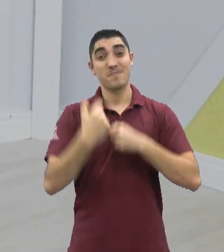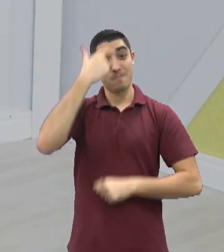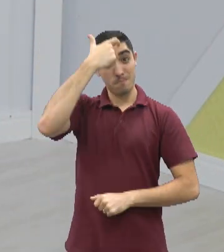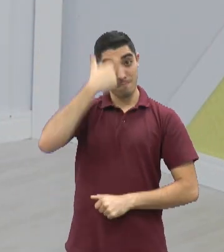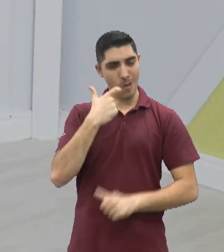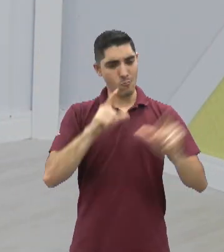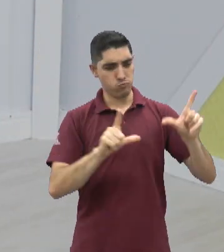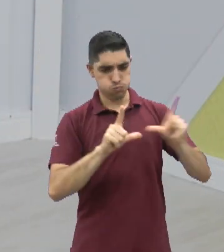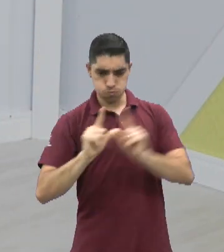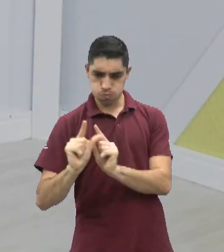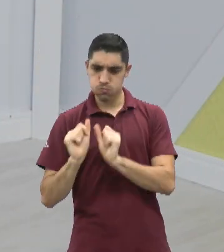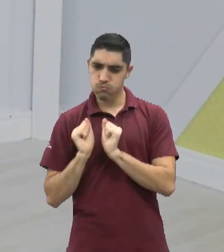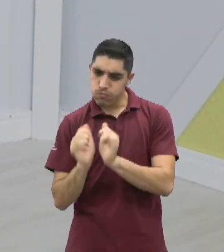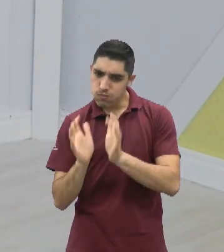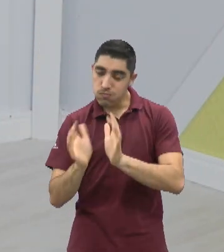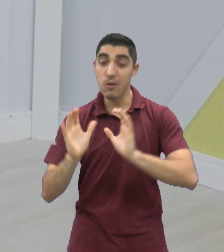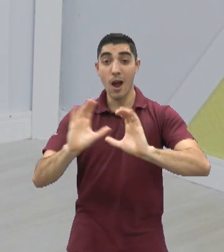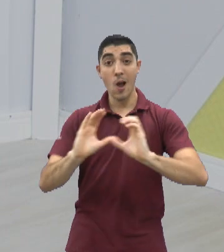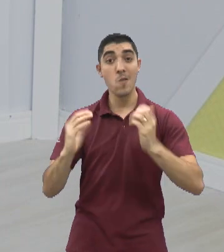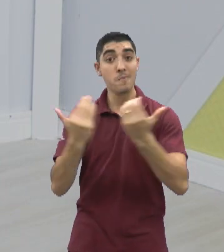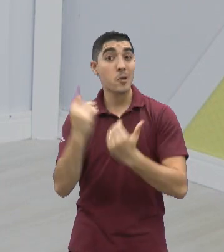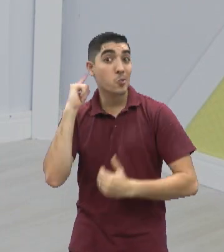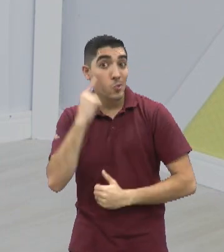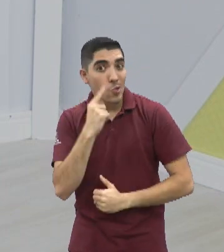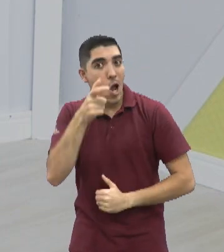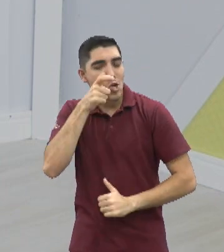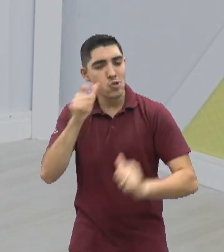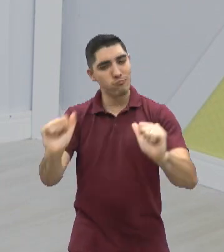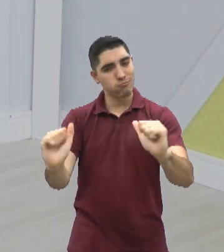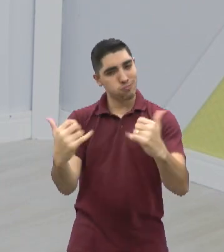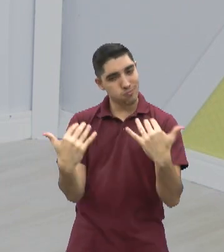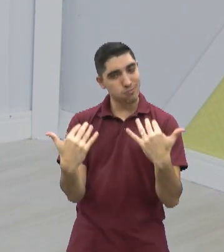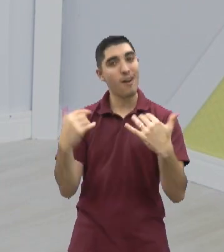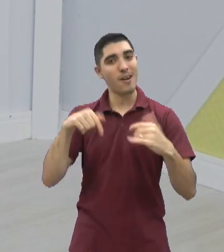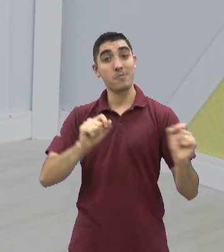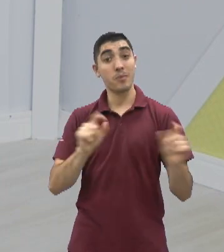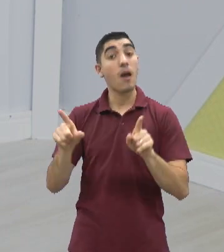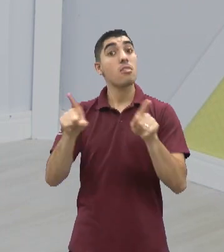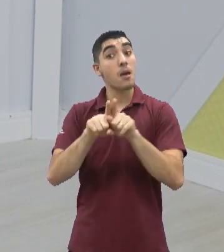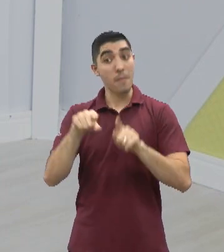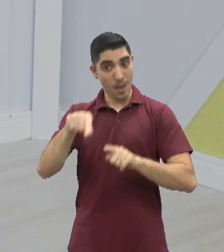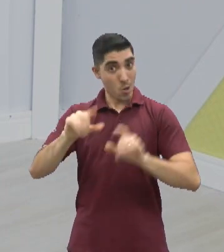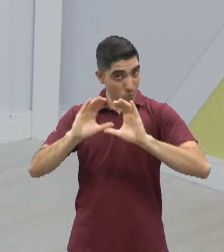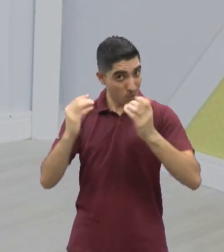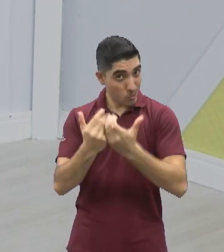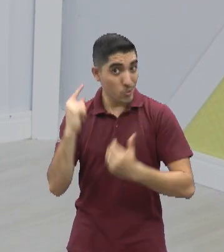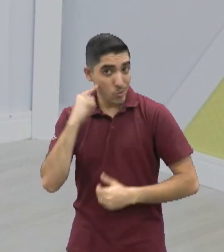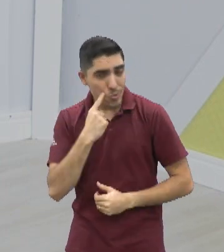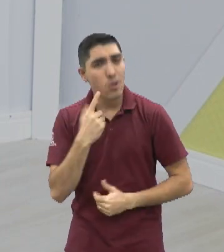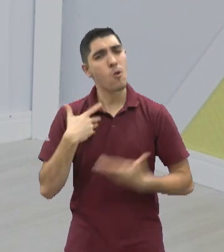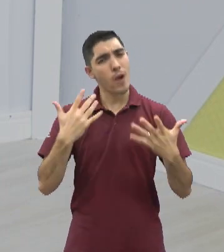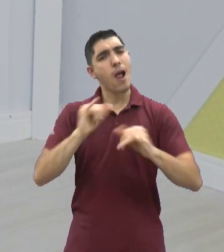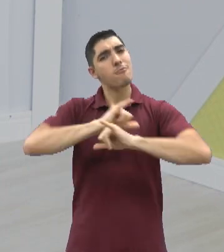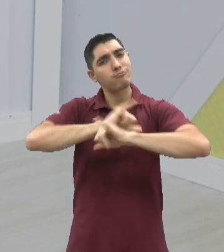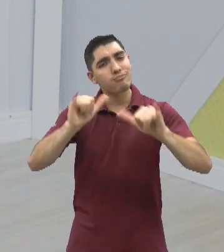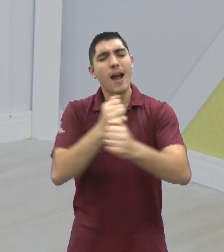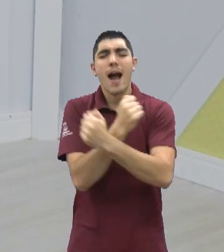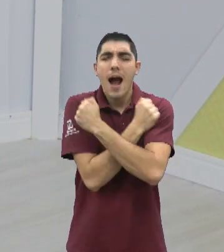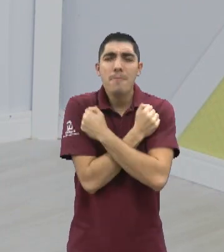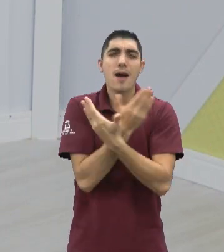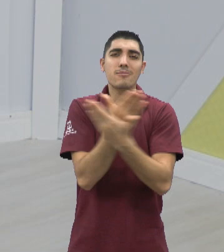sempre leva a informação para a comunidade surda que acompanha o nosso Hora do Esporte. Por falar em comunidade surda, deixa eu mandar um abraço para a galera